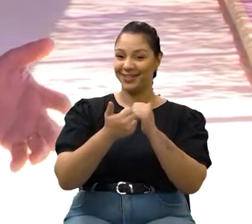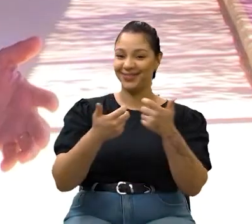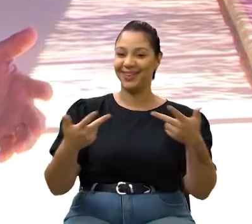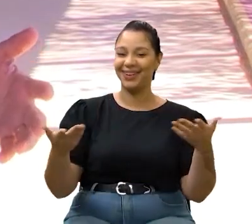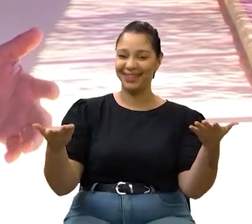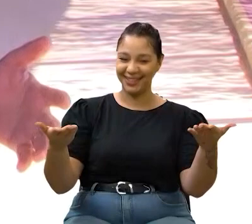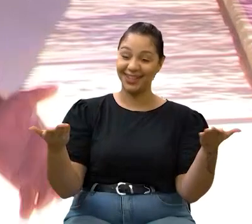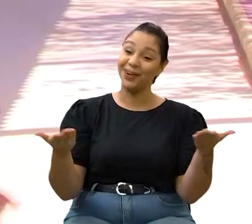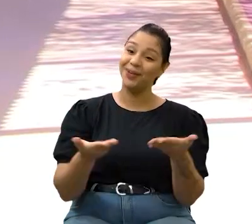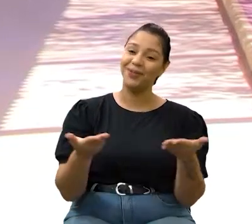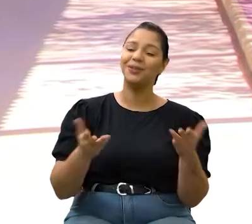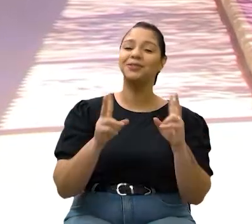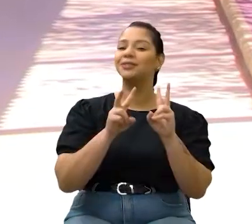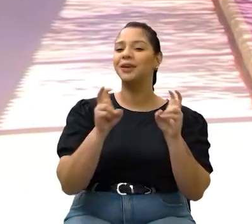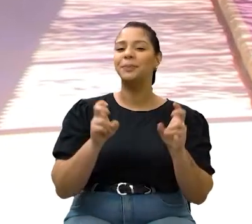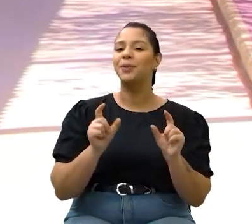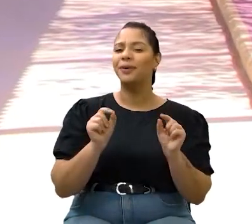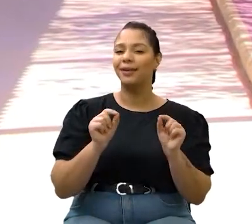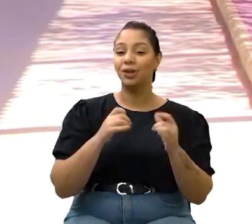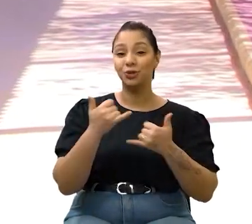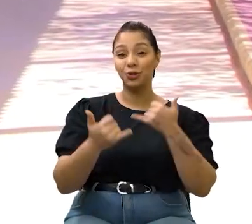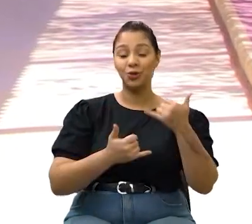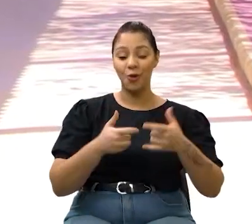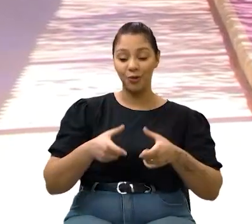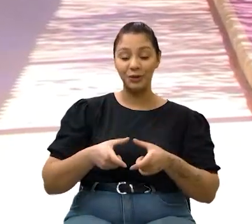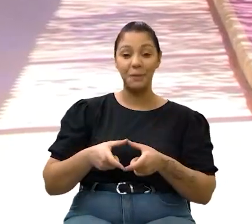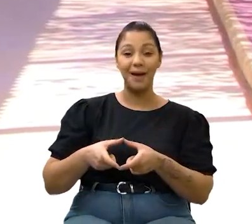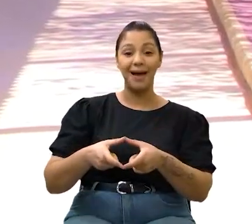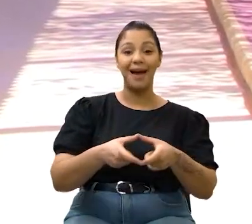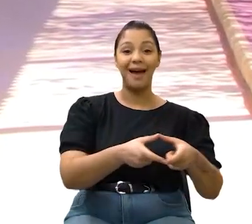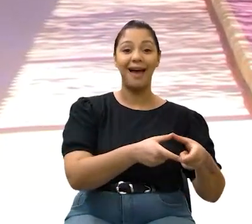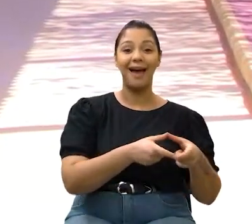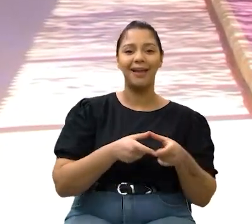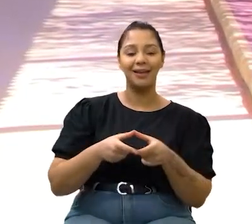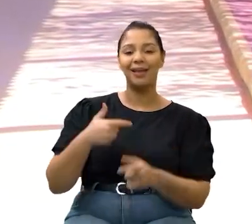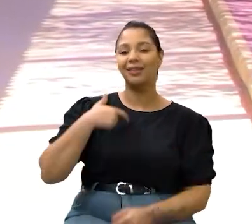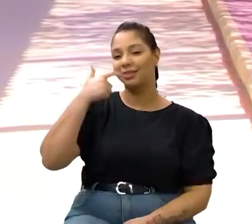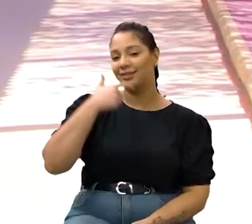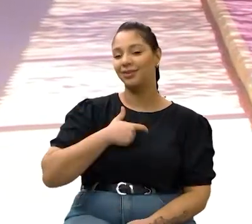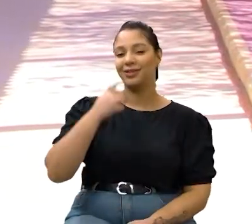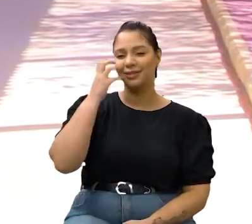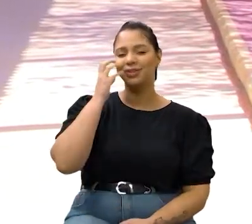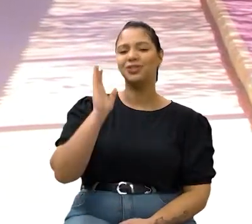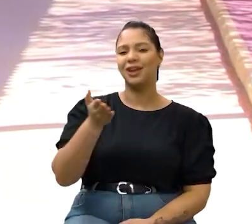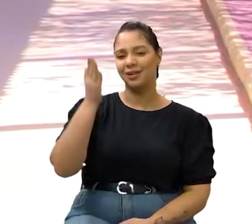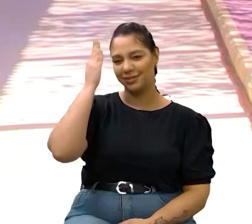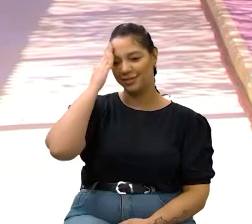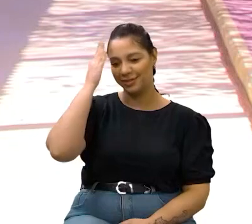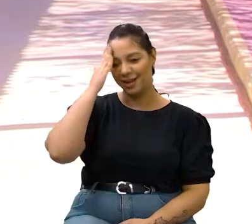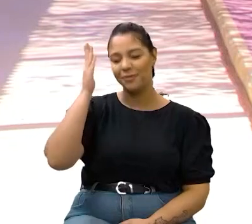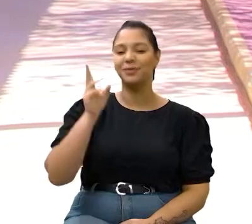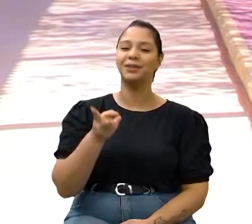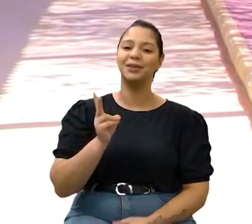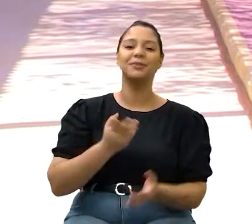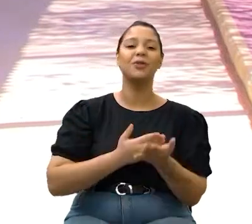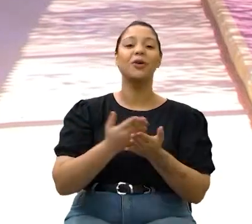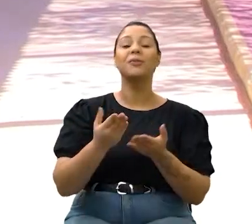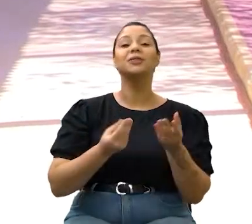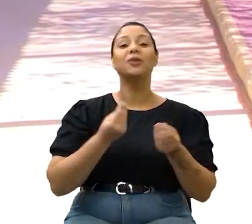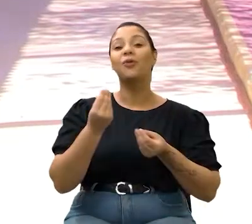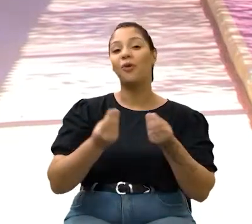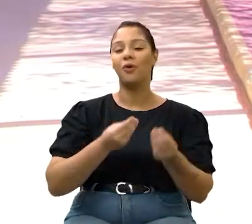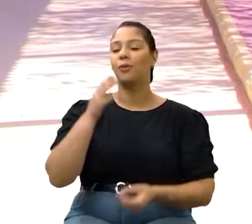Olha o esporte aí, hoje o nosso assunto é jogo de malha. Eu sou o André Aranha e você já sabe, né? A gente